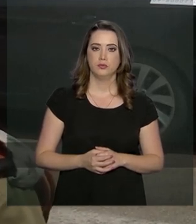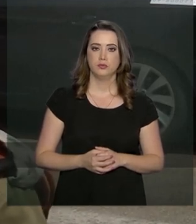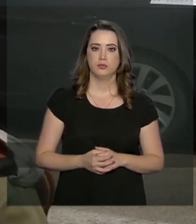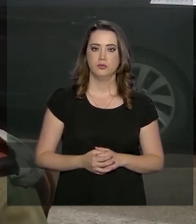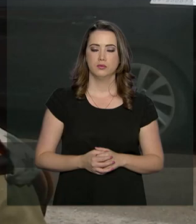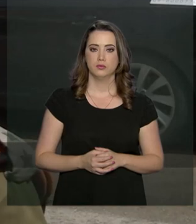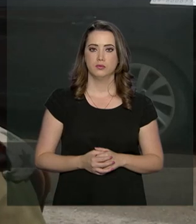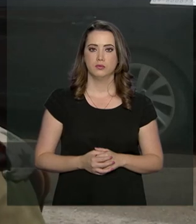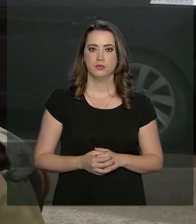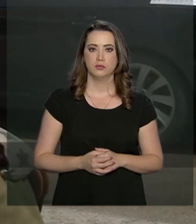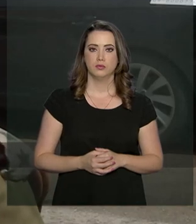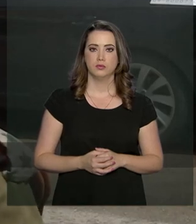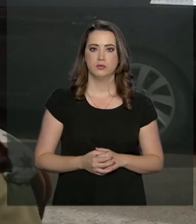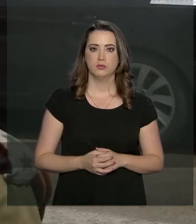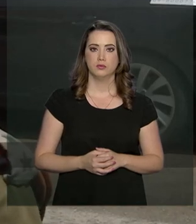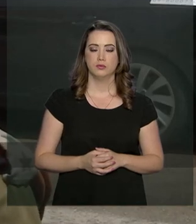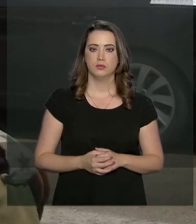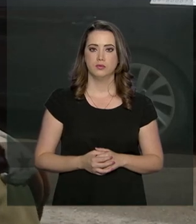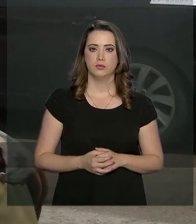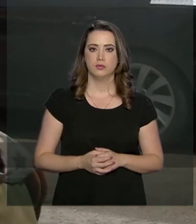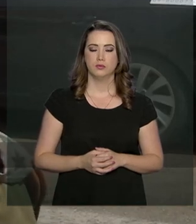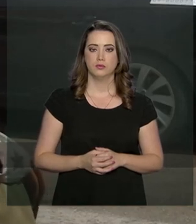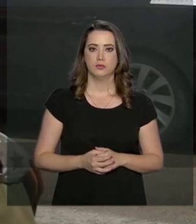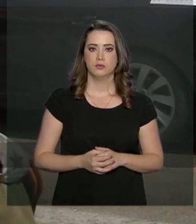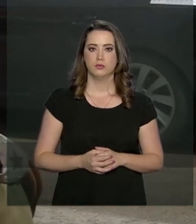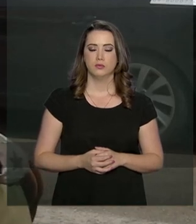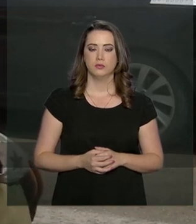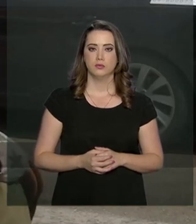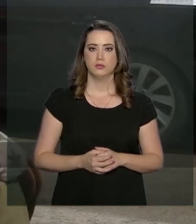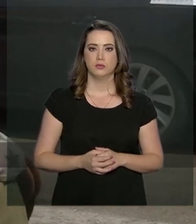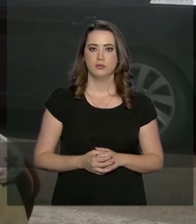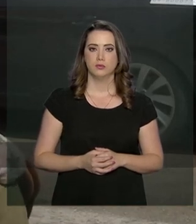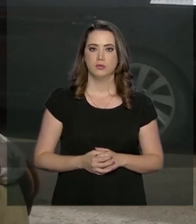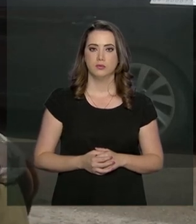We both like to laugh, even in a bad situation.